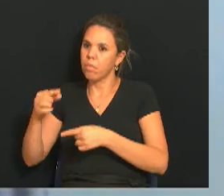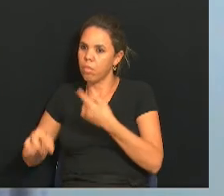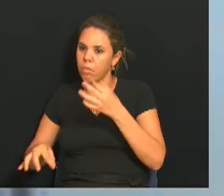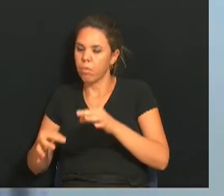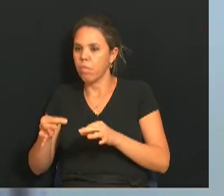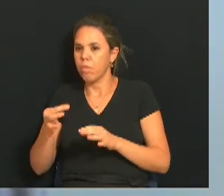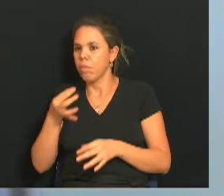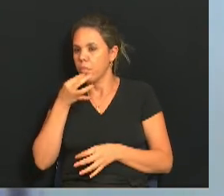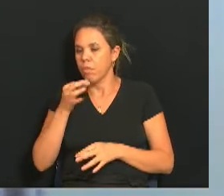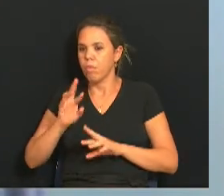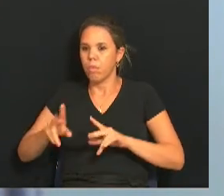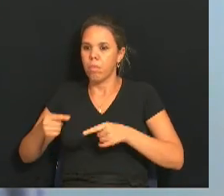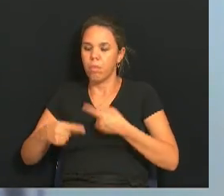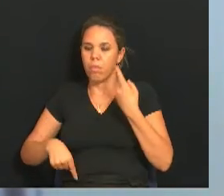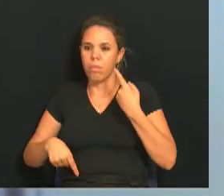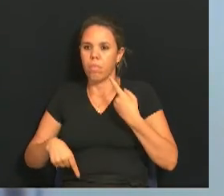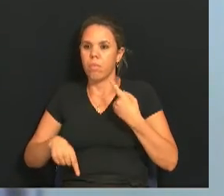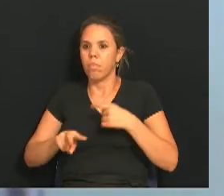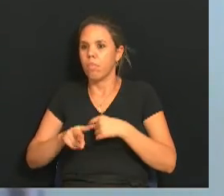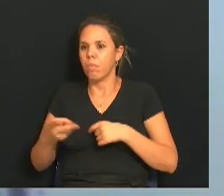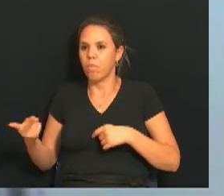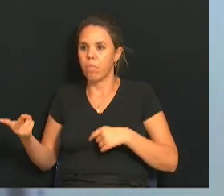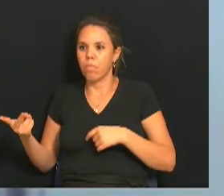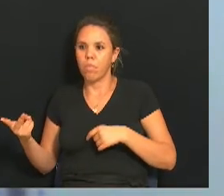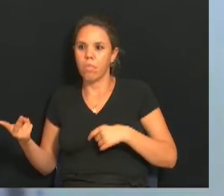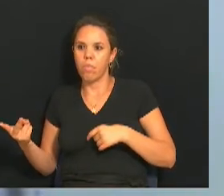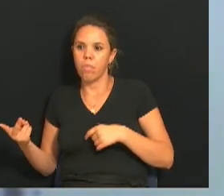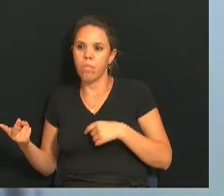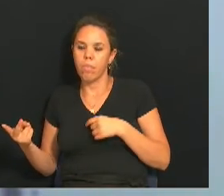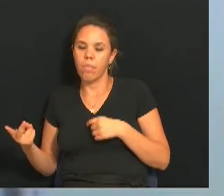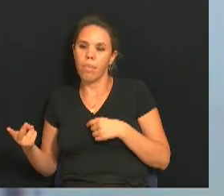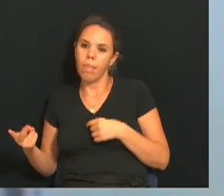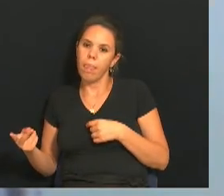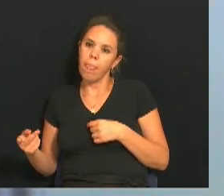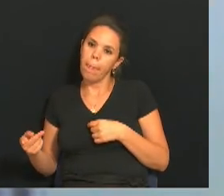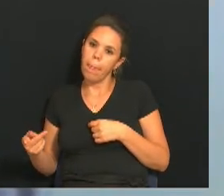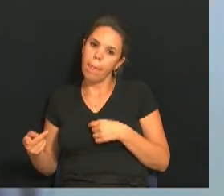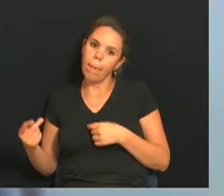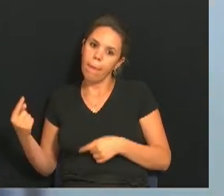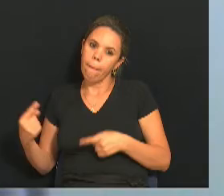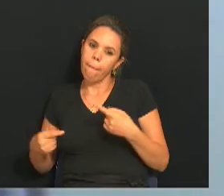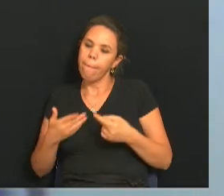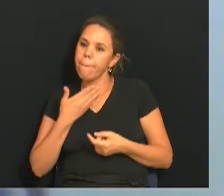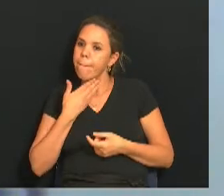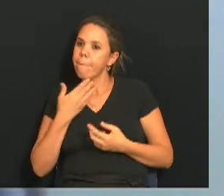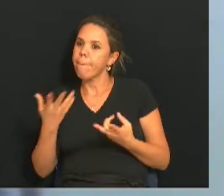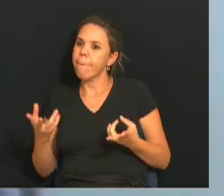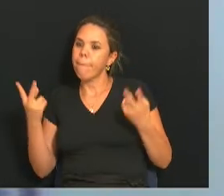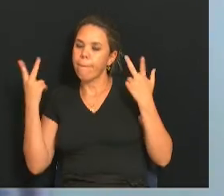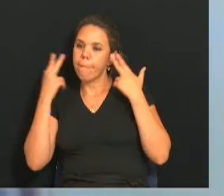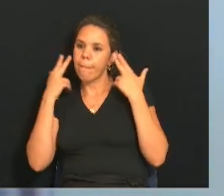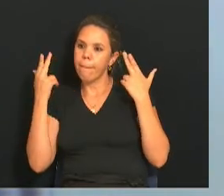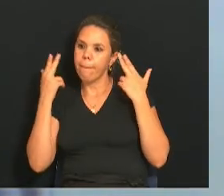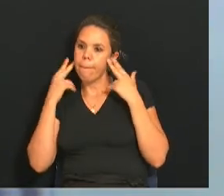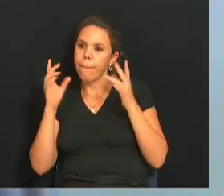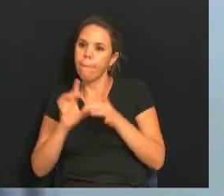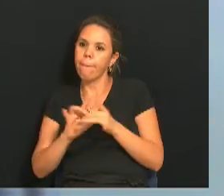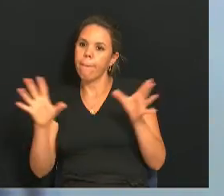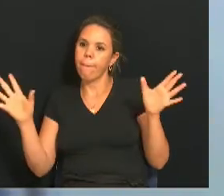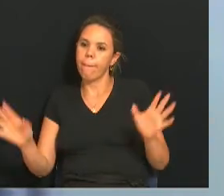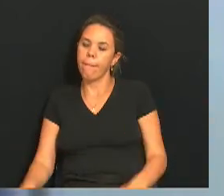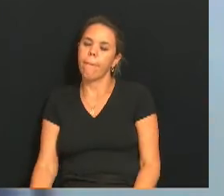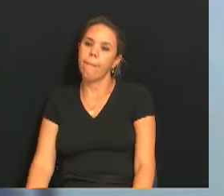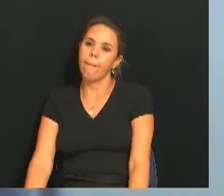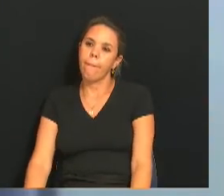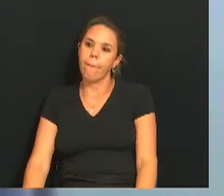tenha opiniões diferentes e precise fazer o debate, o que é natural na democracia, não é pressuposto